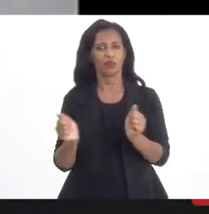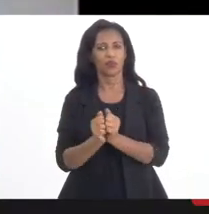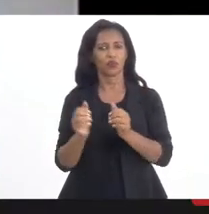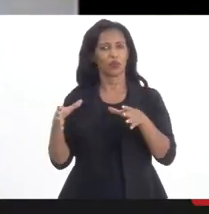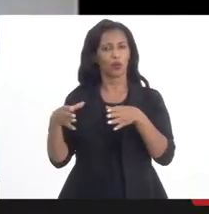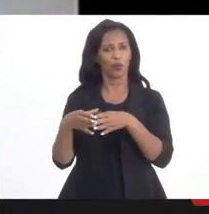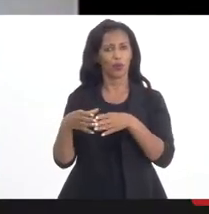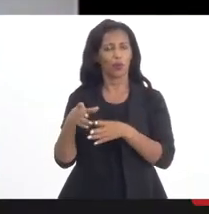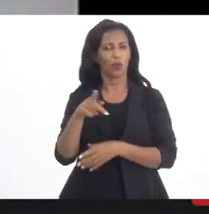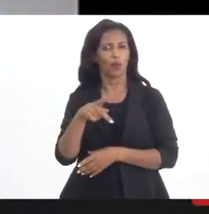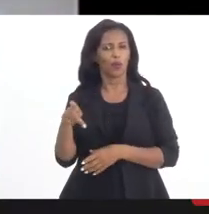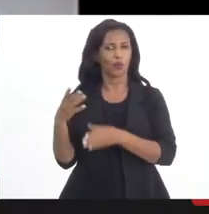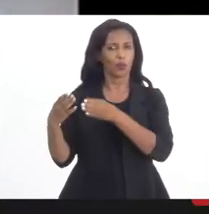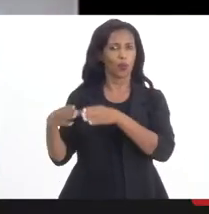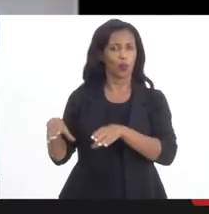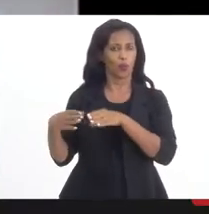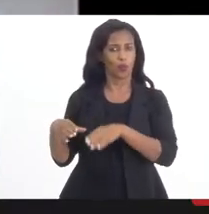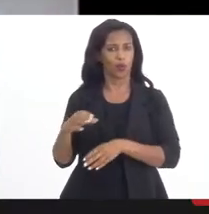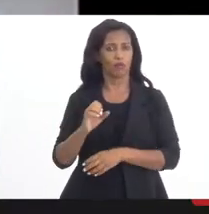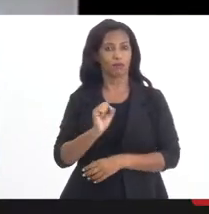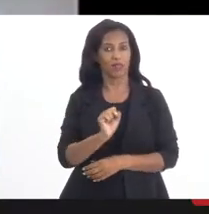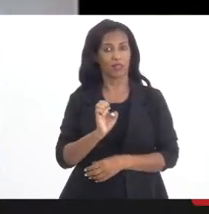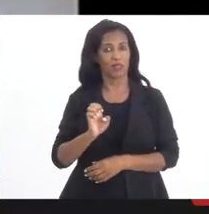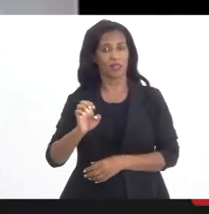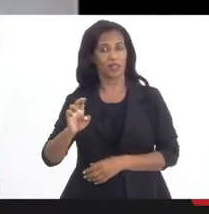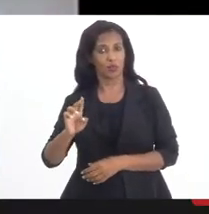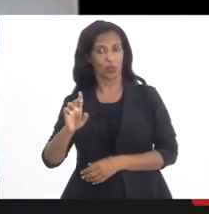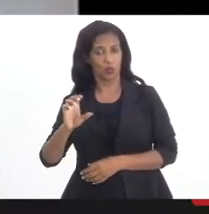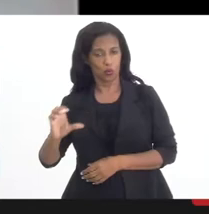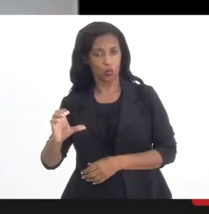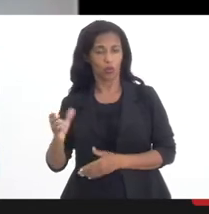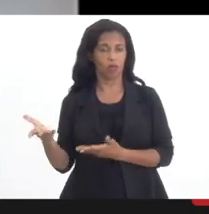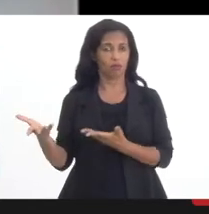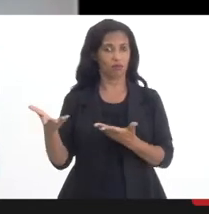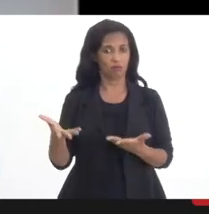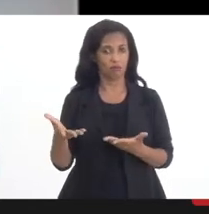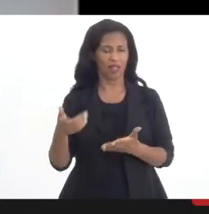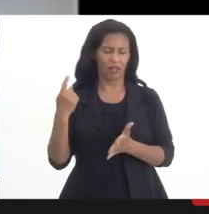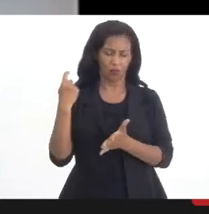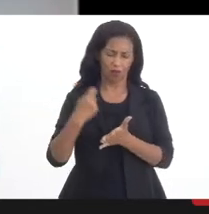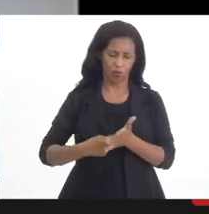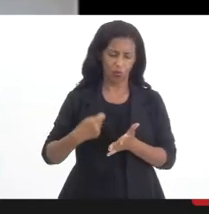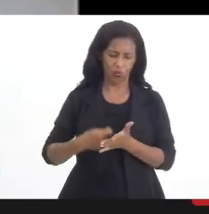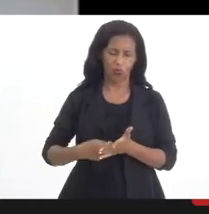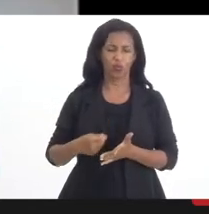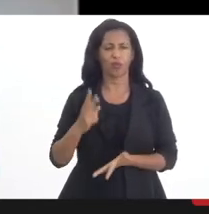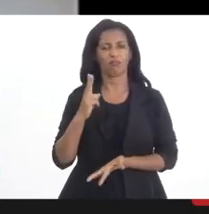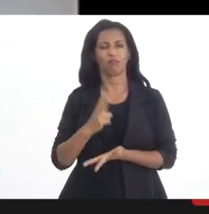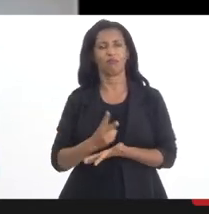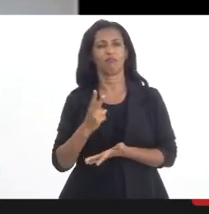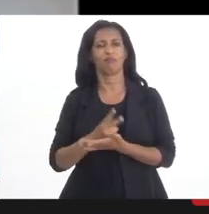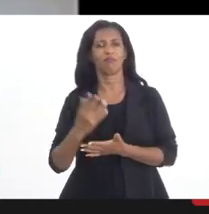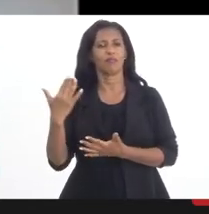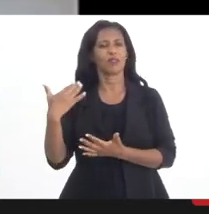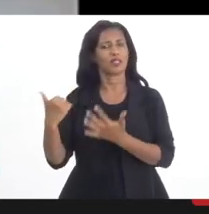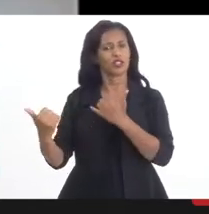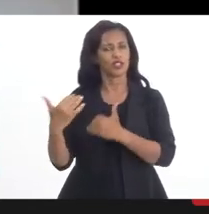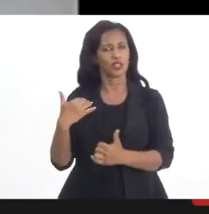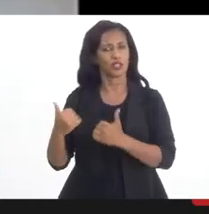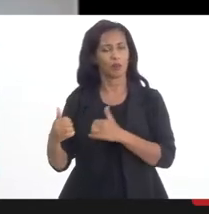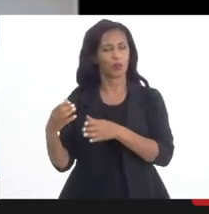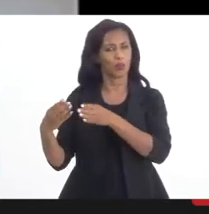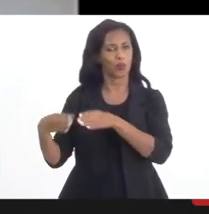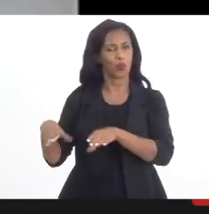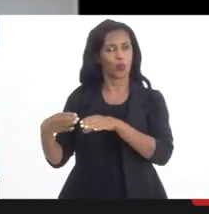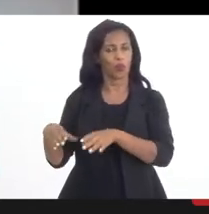comissão de professores concursados da SEDUC, os quais estão aí numa luta contínua pela convocação do